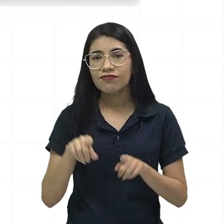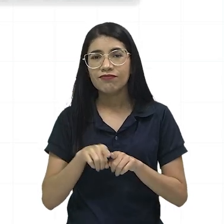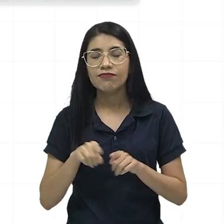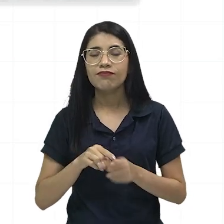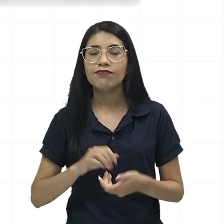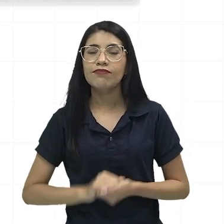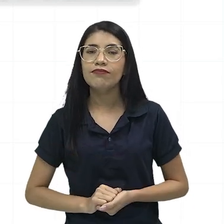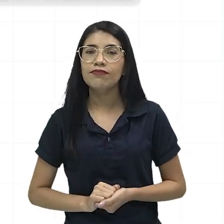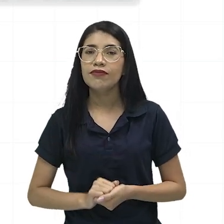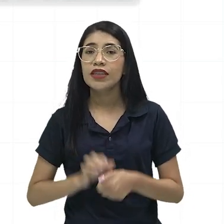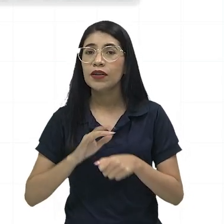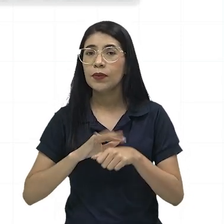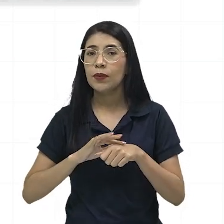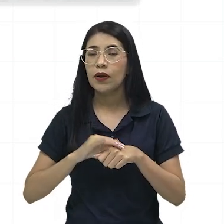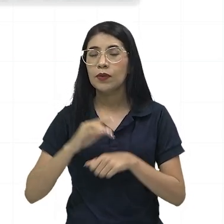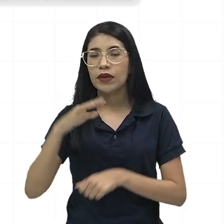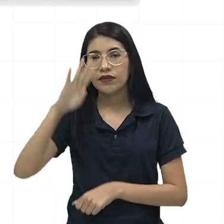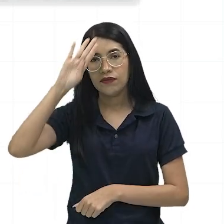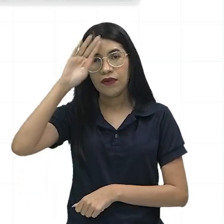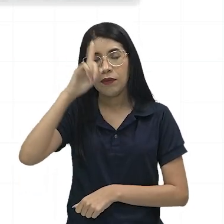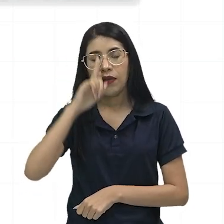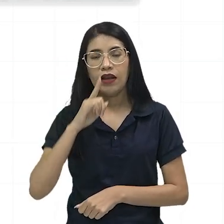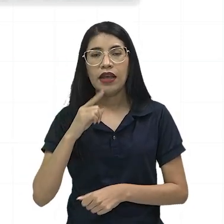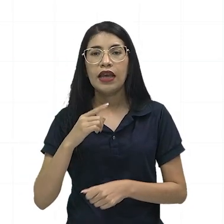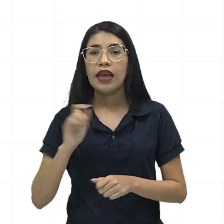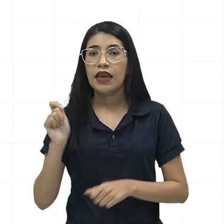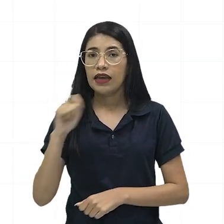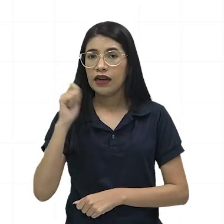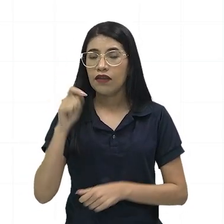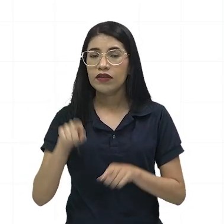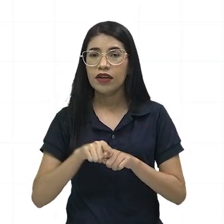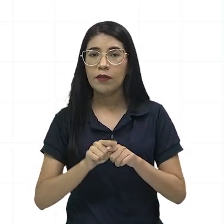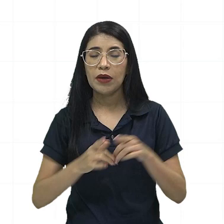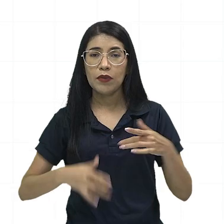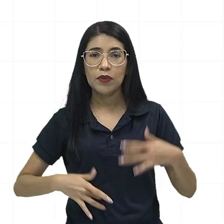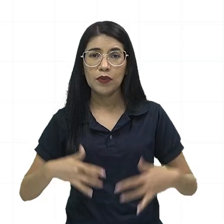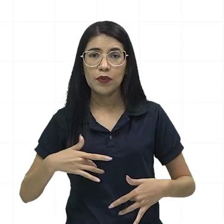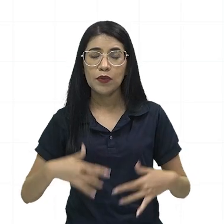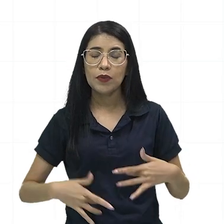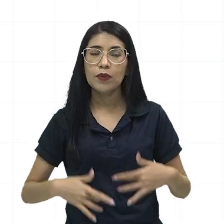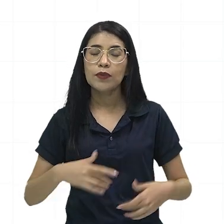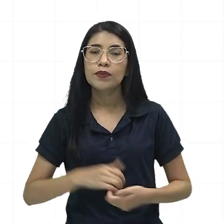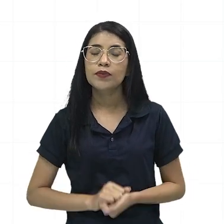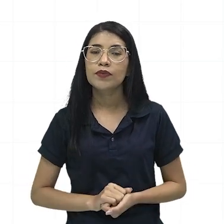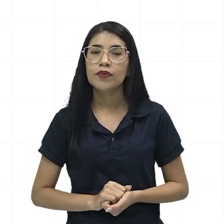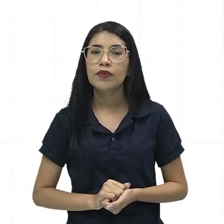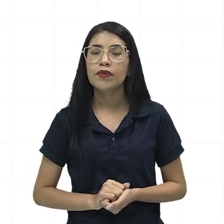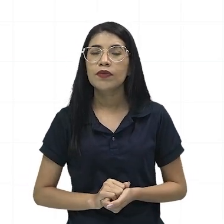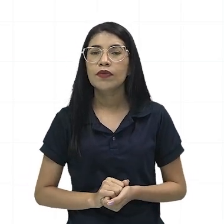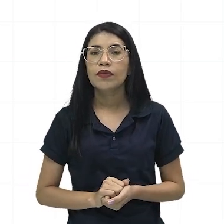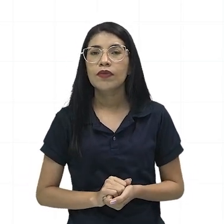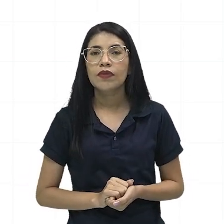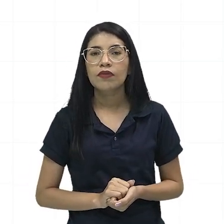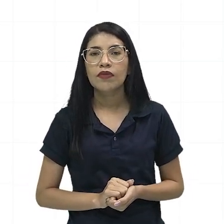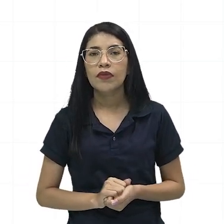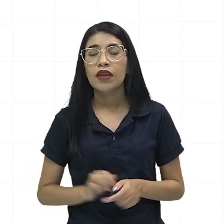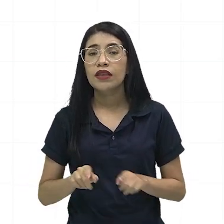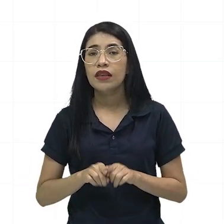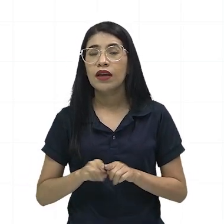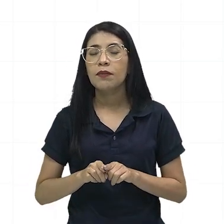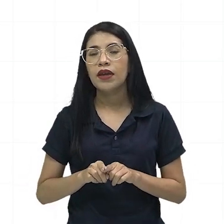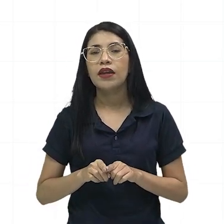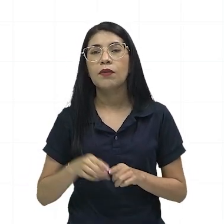febre amarela ela pode causar danos graves aos órgãos internos. Em casos mais graves da doença,